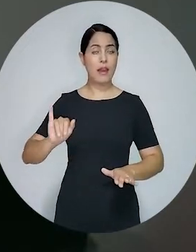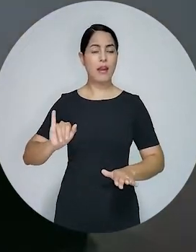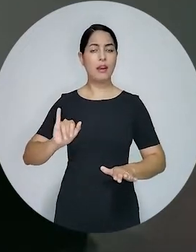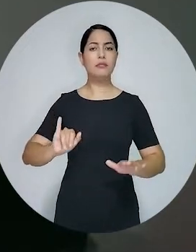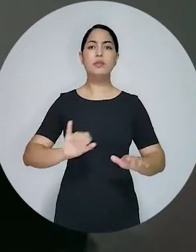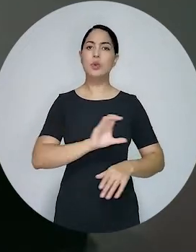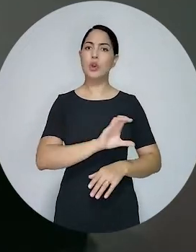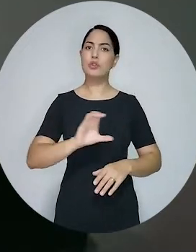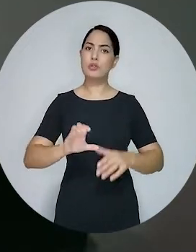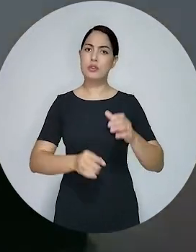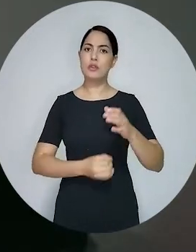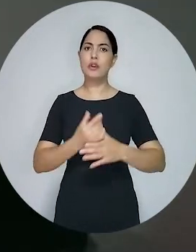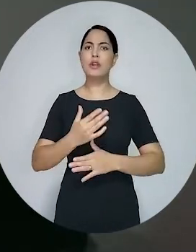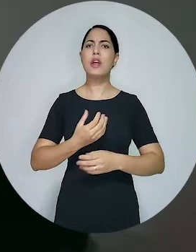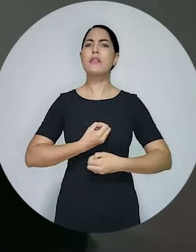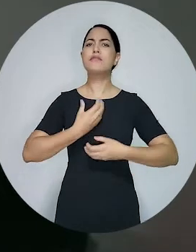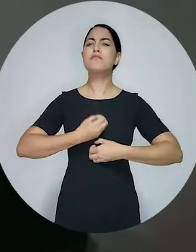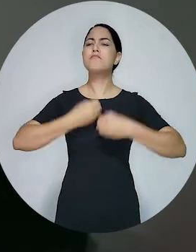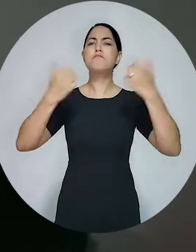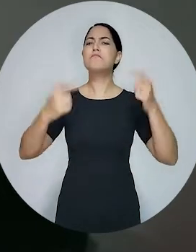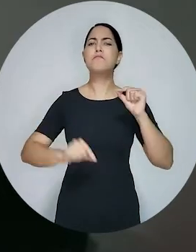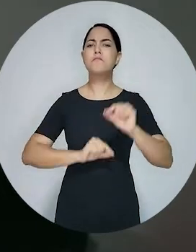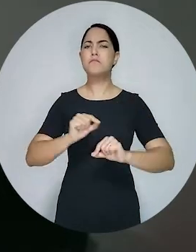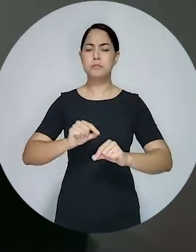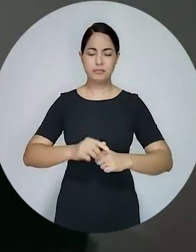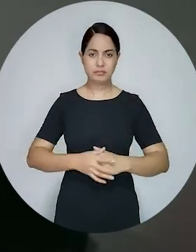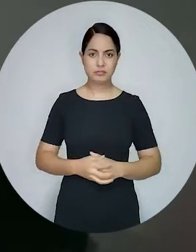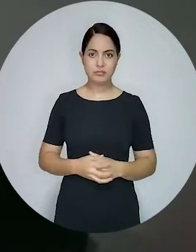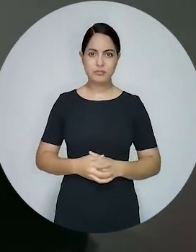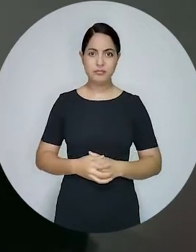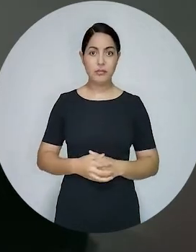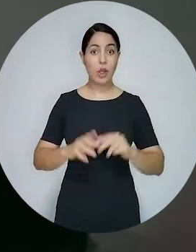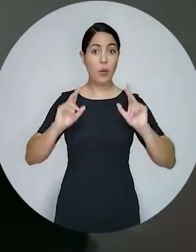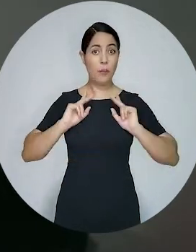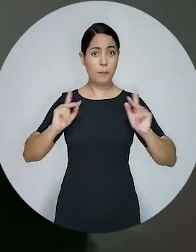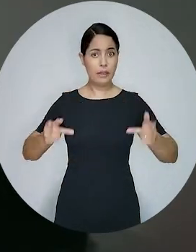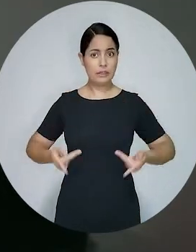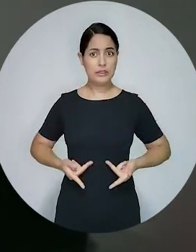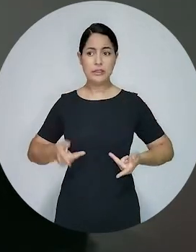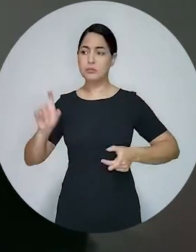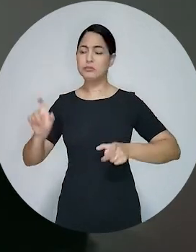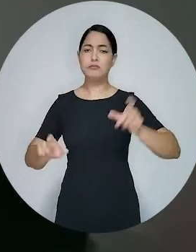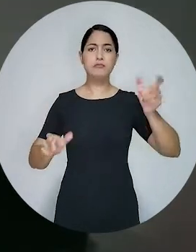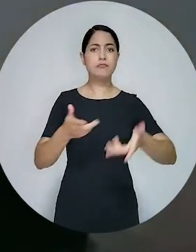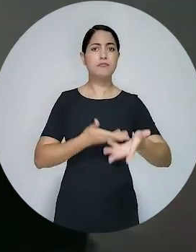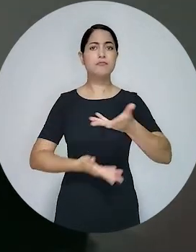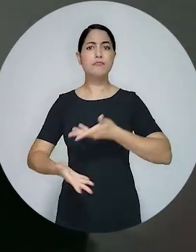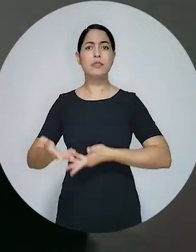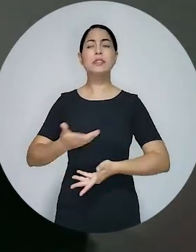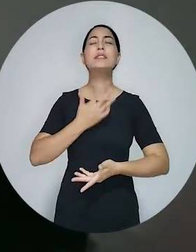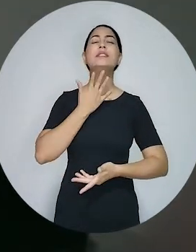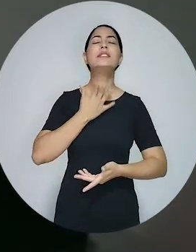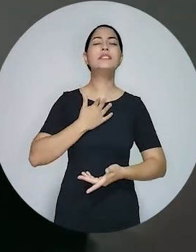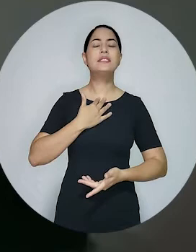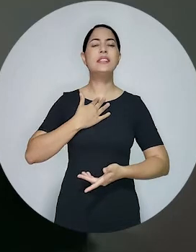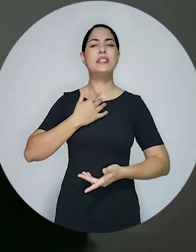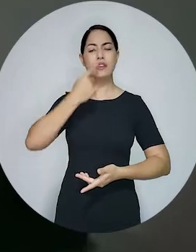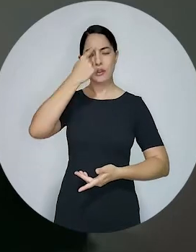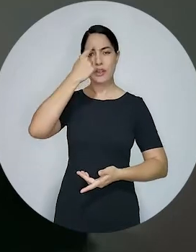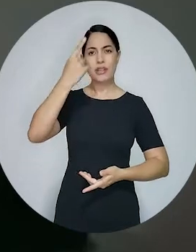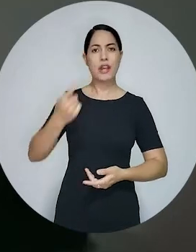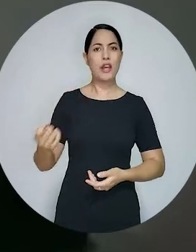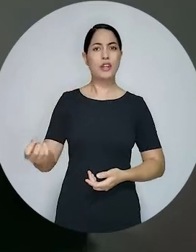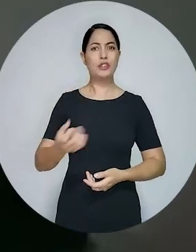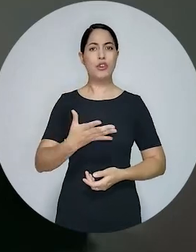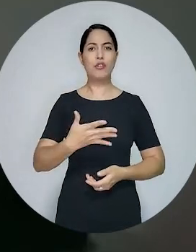pela elaboração do Código Civil. E disse Miguel Reale: o que prevalece no humanismo é sempre um desejo de inovar, de